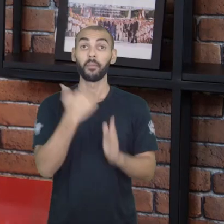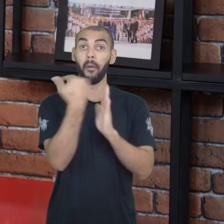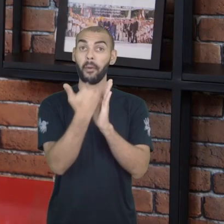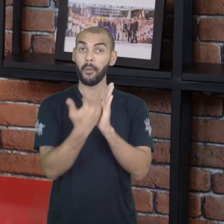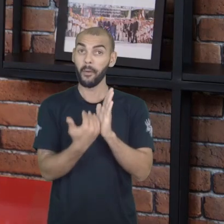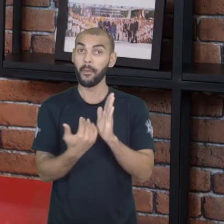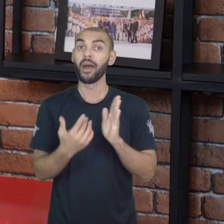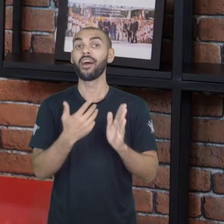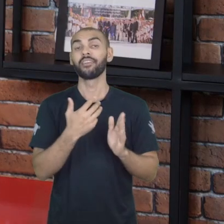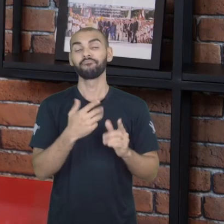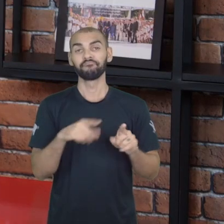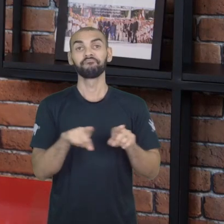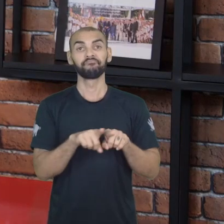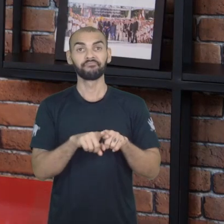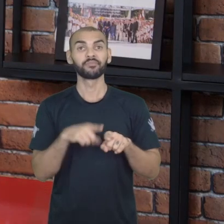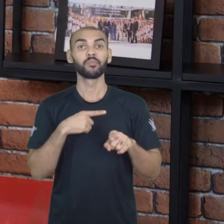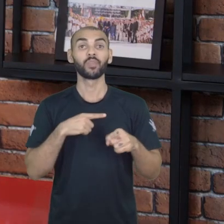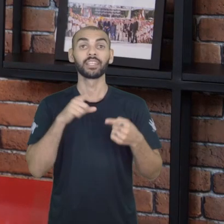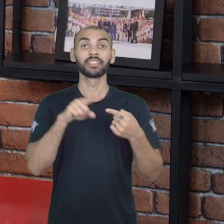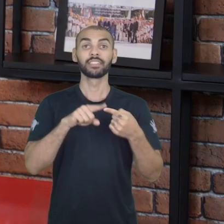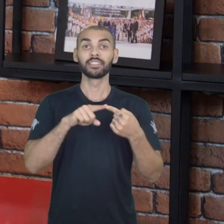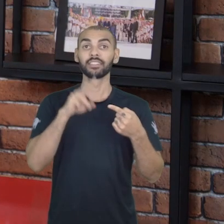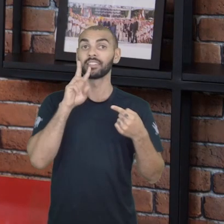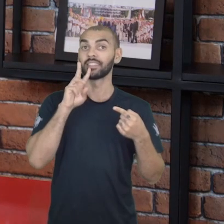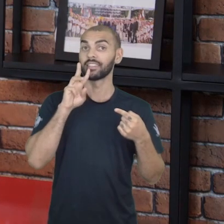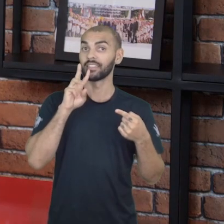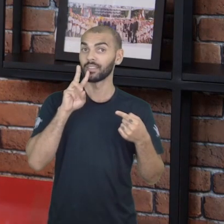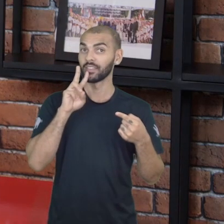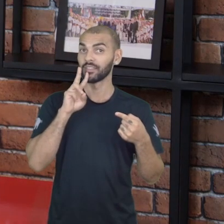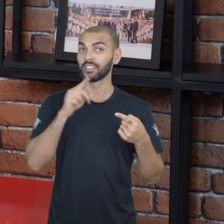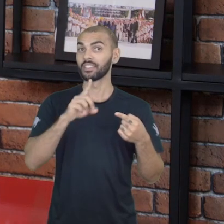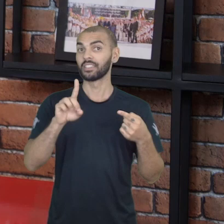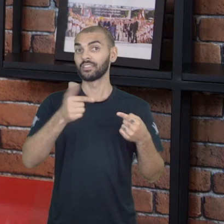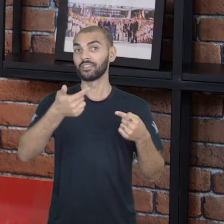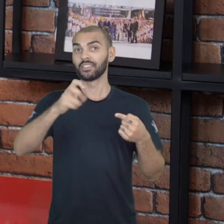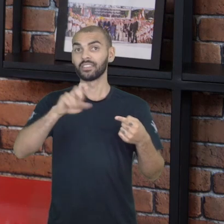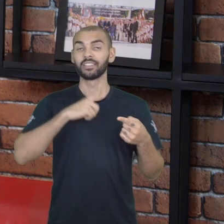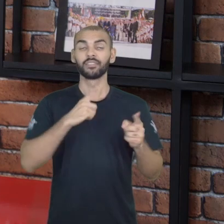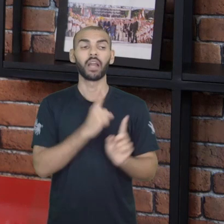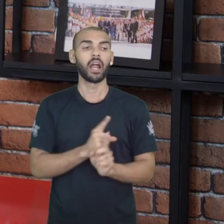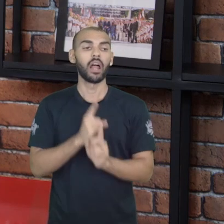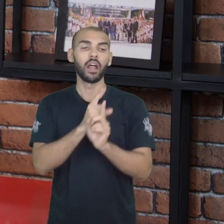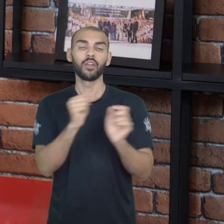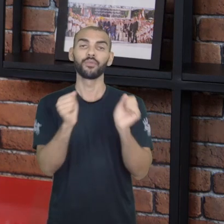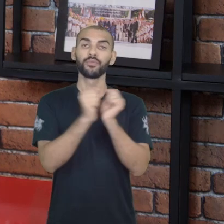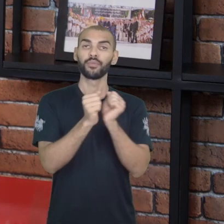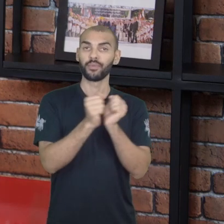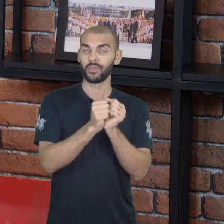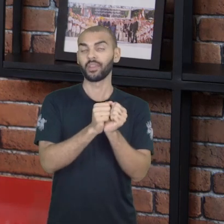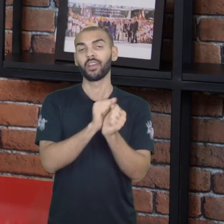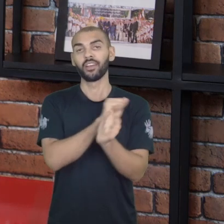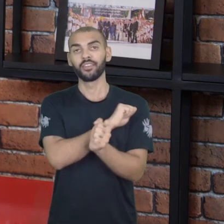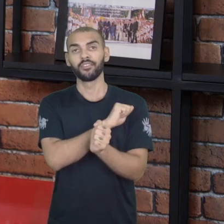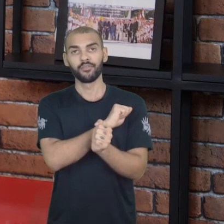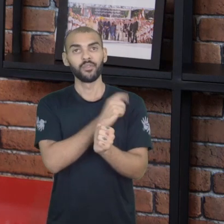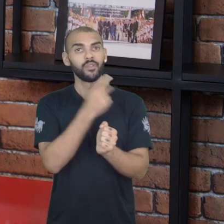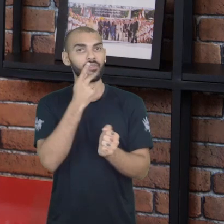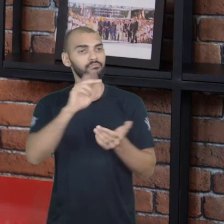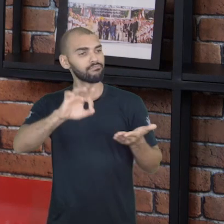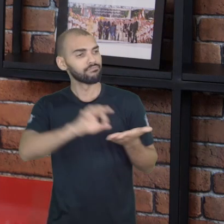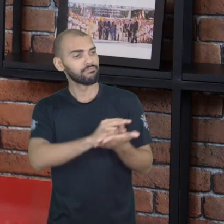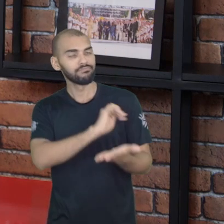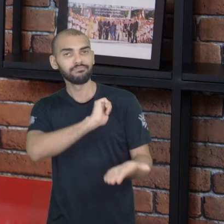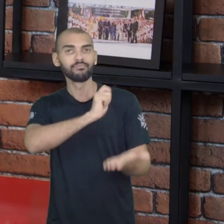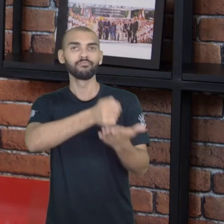Em mais uma semana de agenda cheia, o presidente Lula participou na segunda, 25 de março, de um encontro com estudantes para anunciar